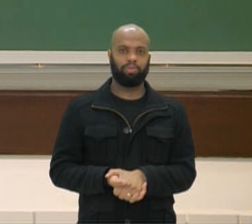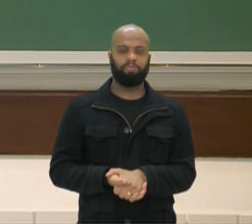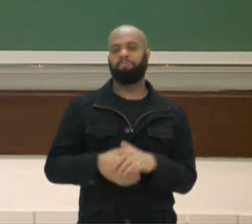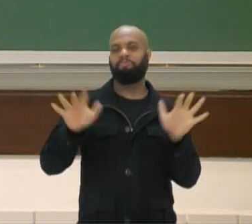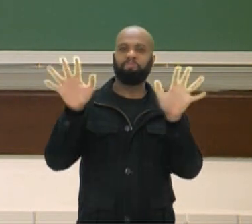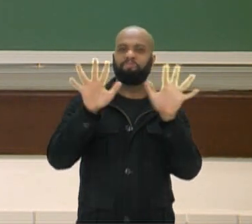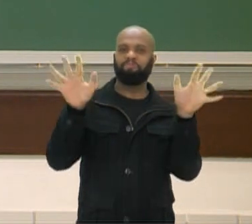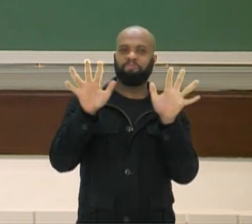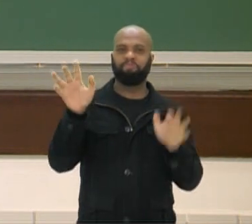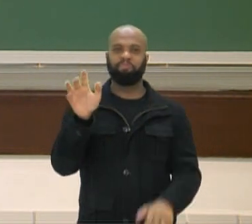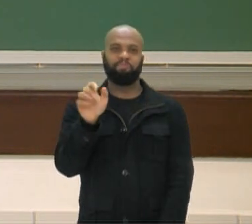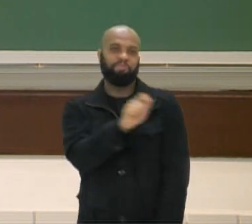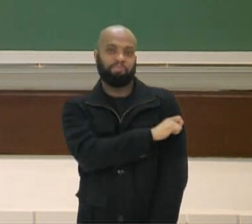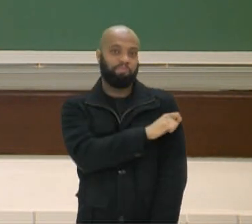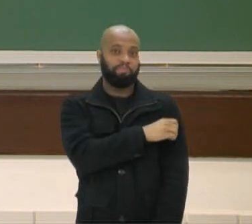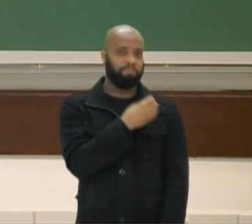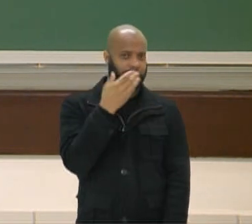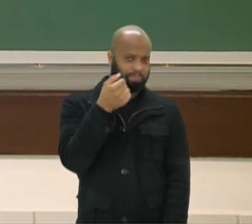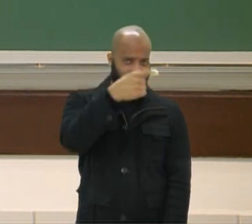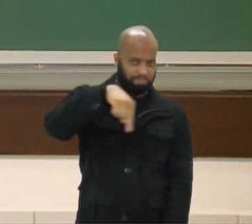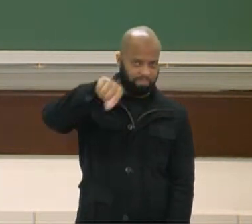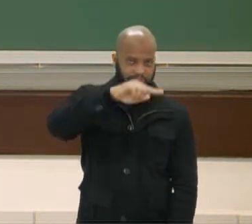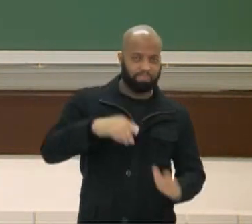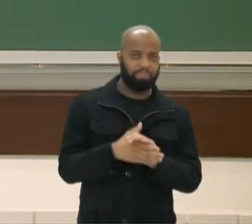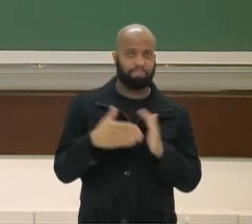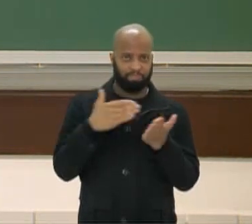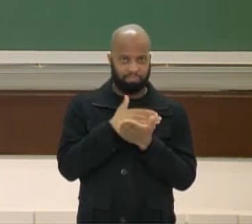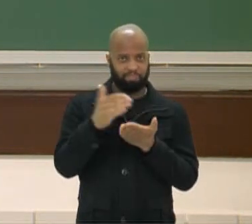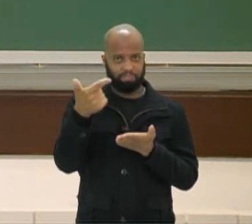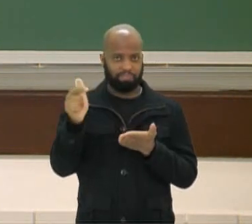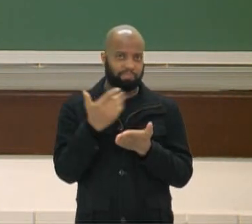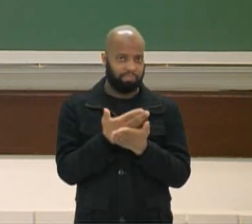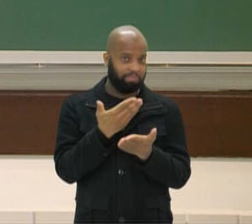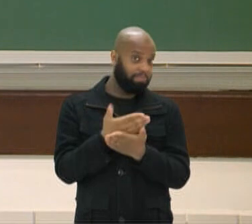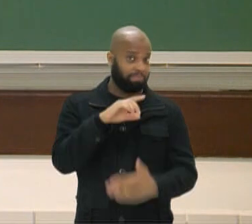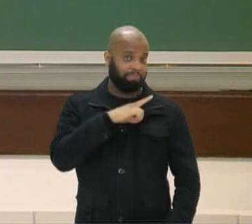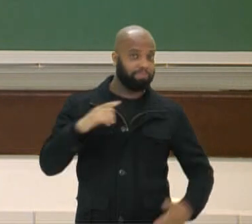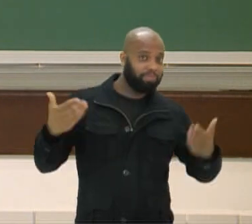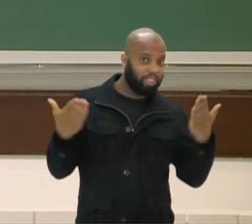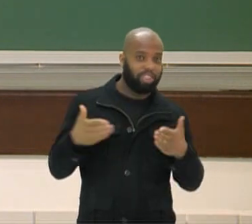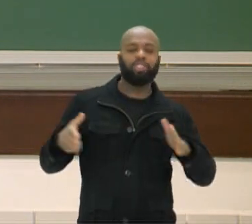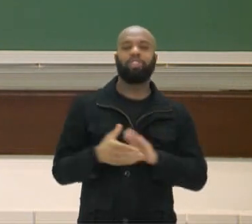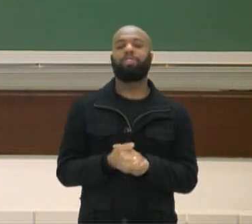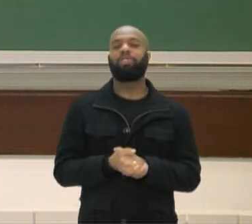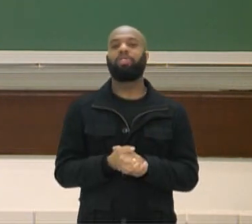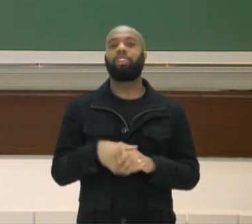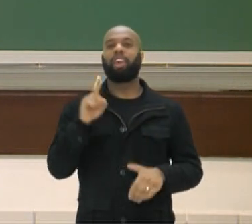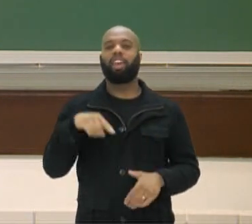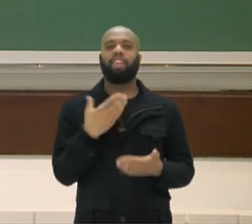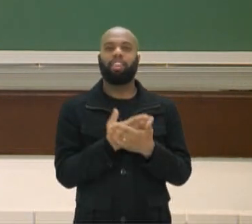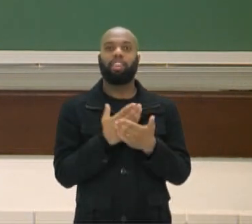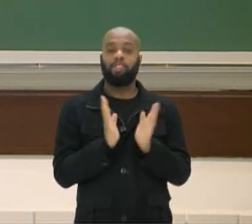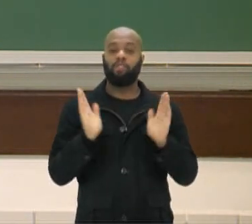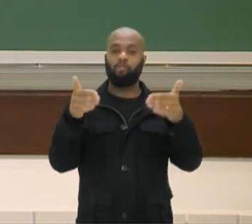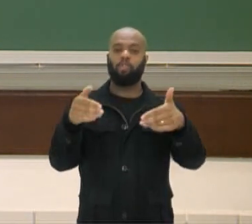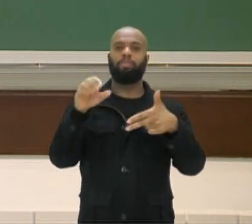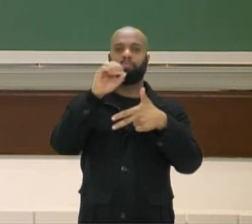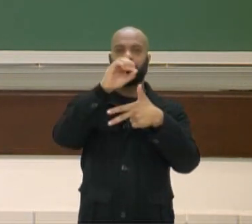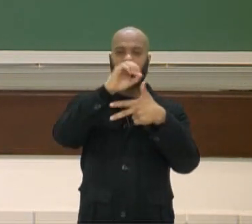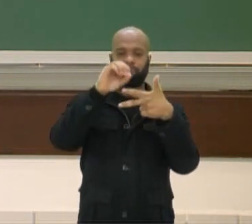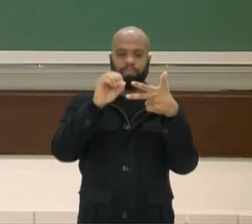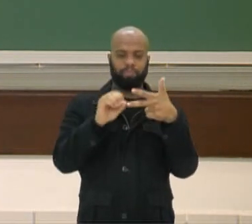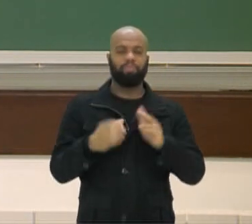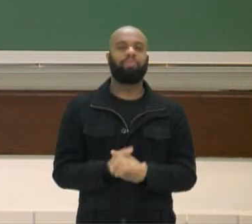Hi students, how are you? Tudo bem com vocês? Vamos começar mais uma aula nossa aí. Nossa aula de Enem, né? Com o nosso foco com o